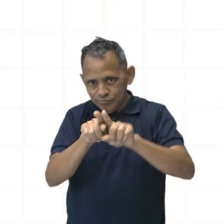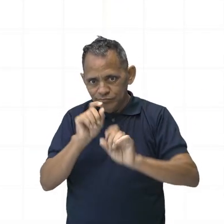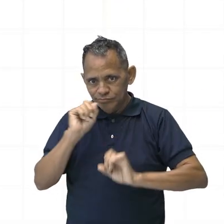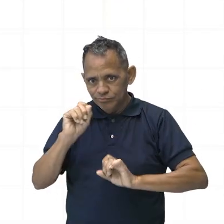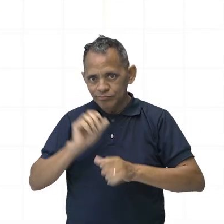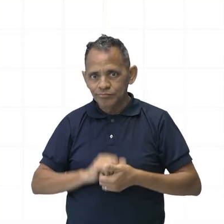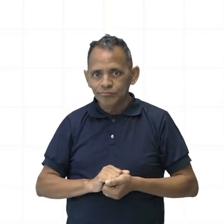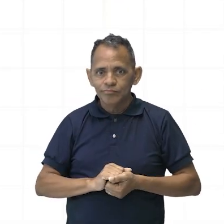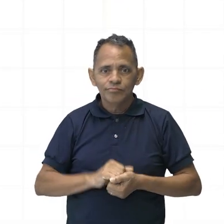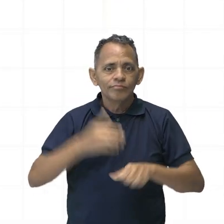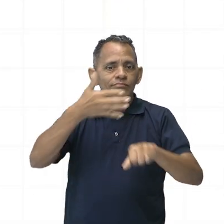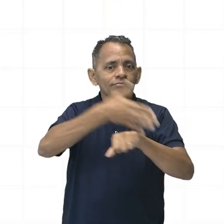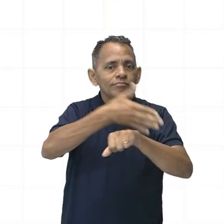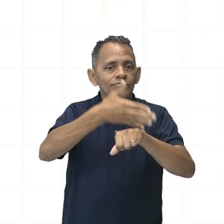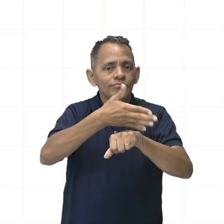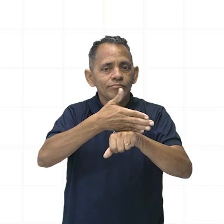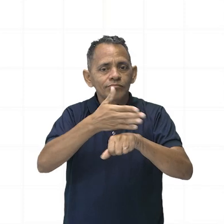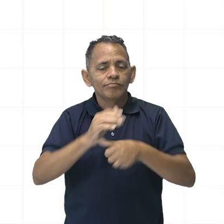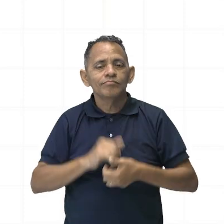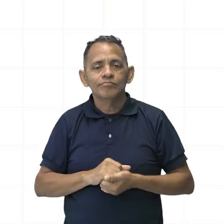frequências, respectivamente,